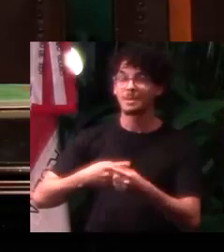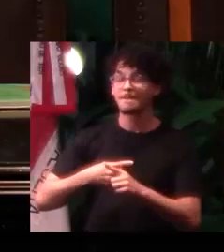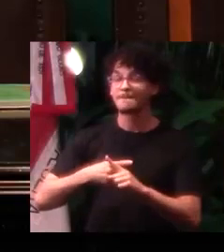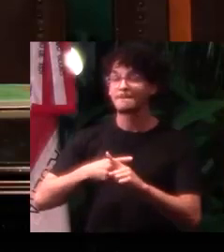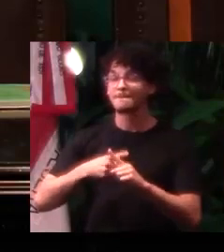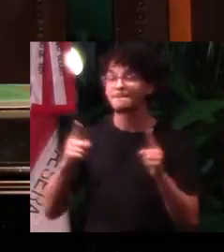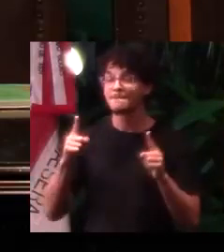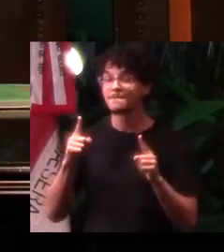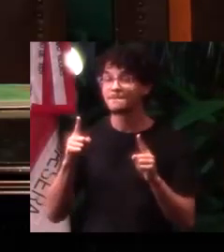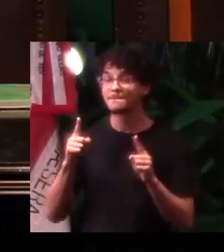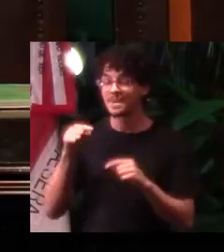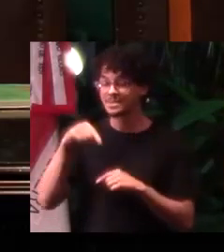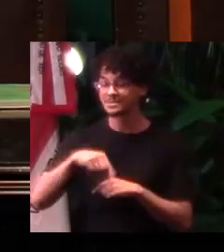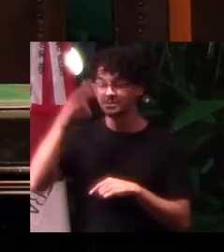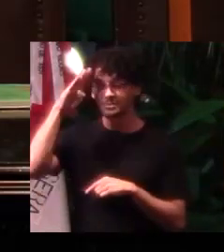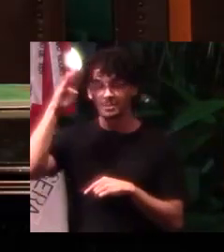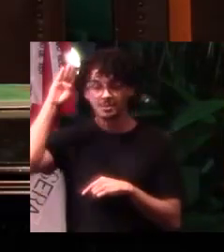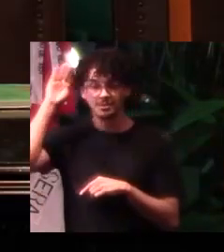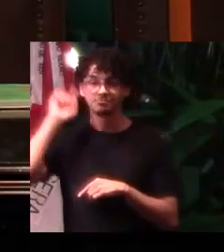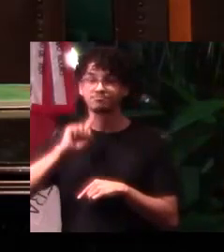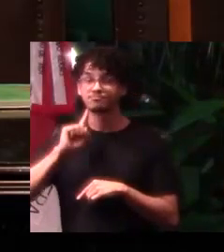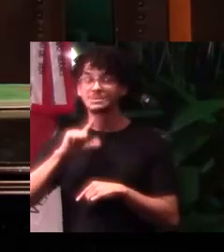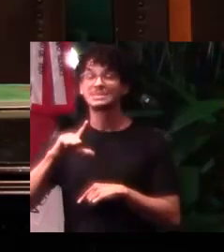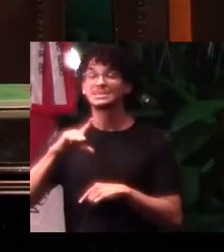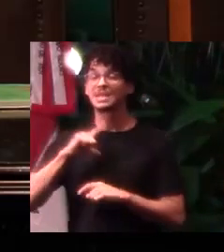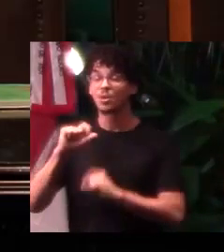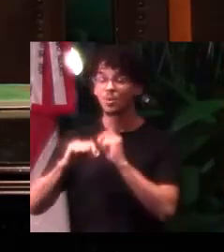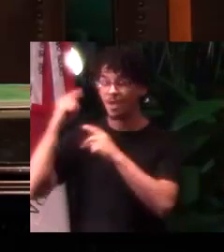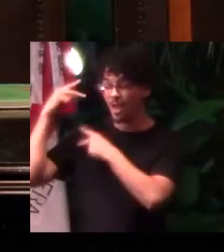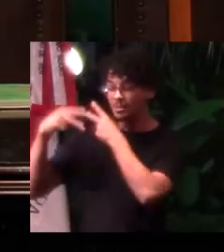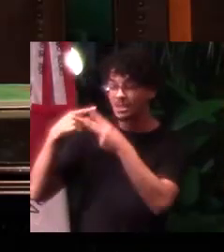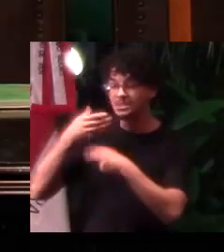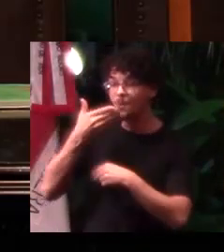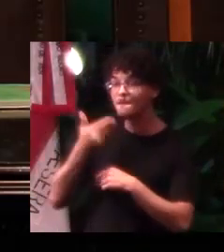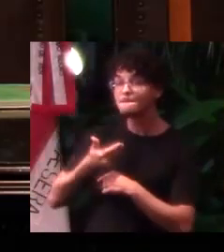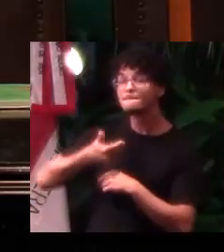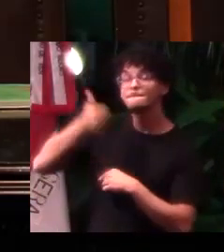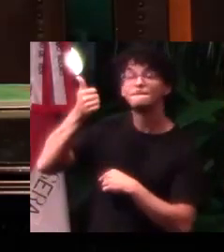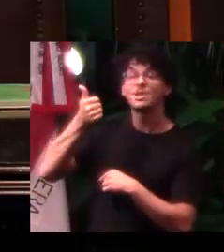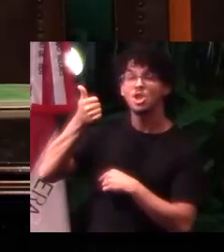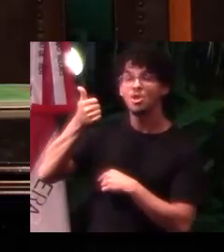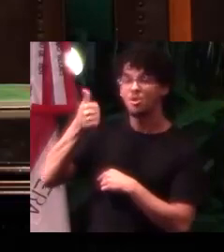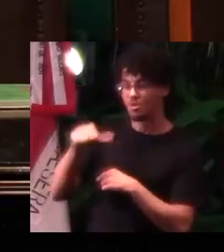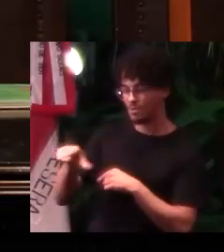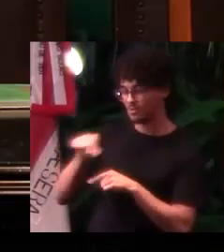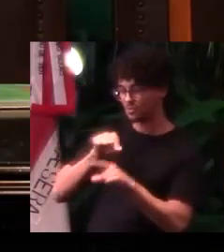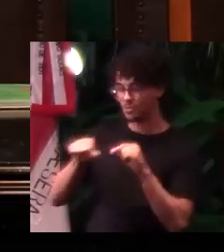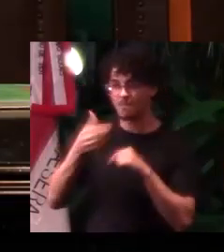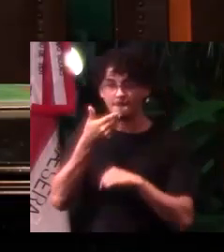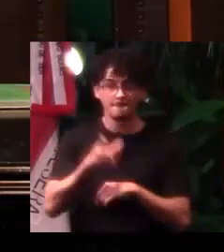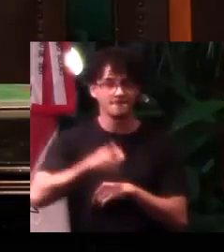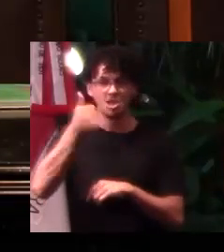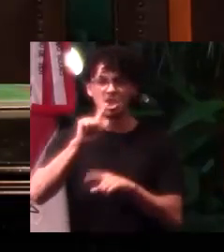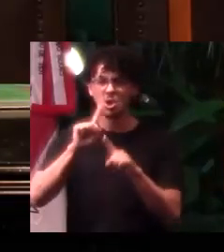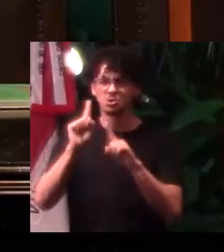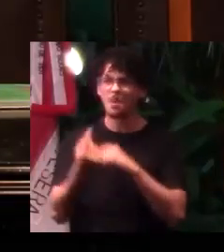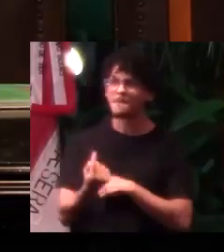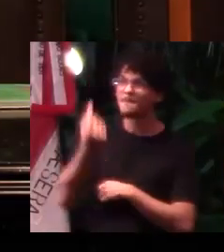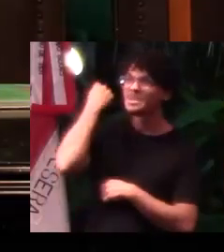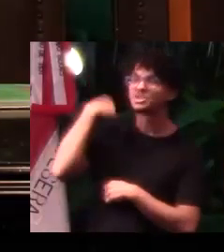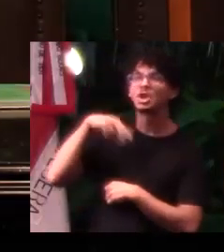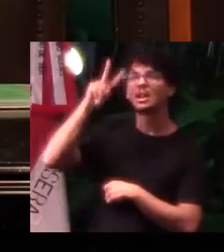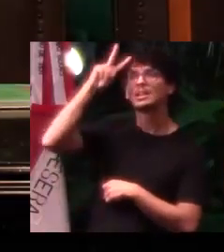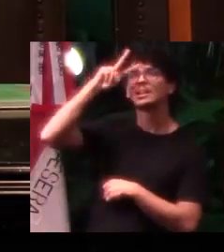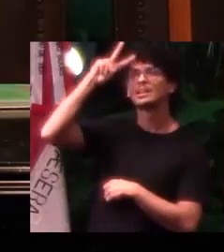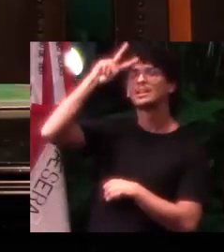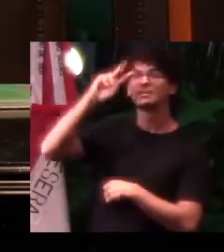fazer da tradição o que há de melhor para o presente. Ou seja, não é o passado apenas para ser lembrado,